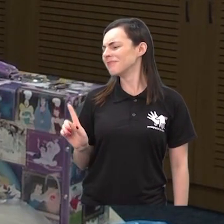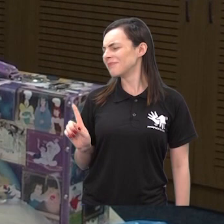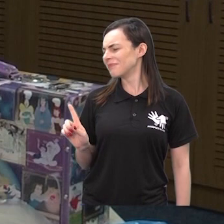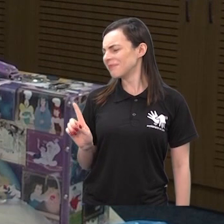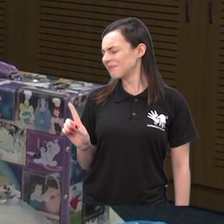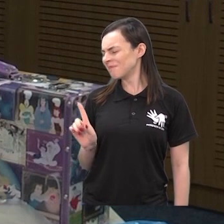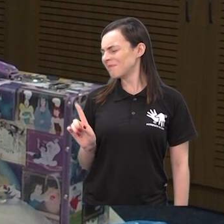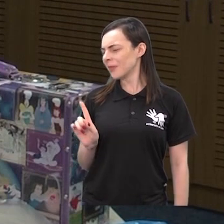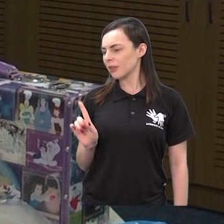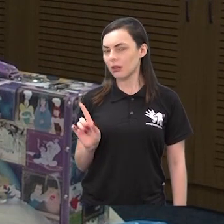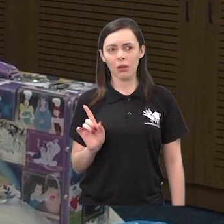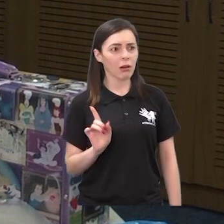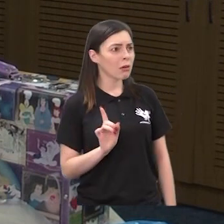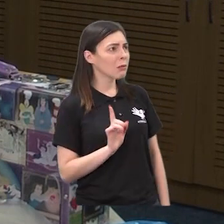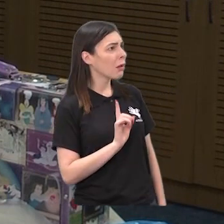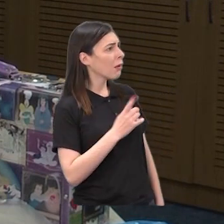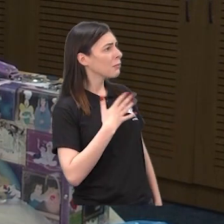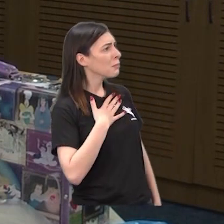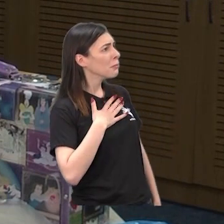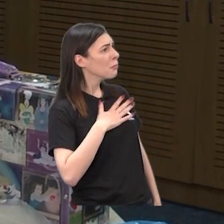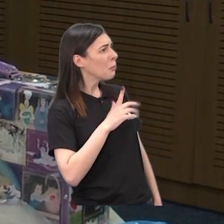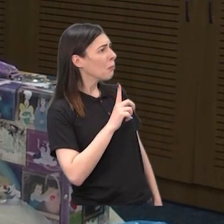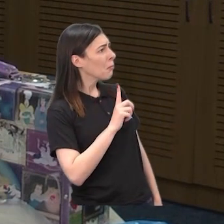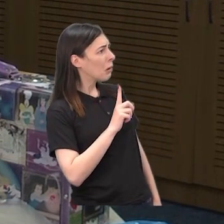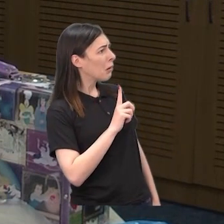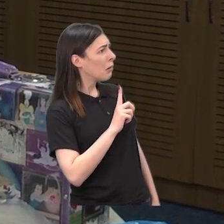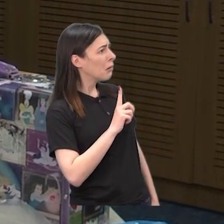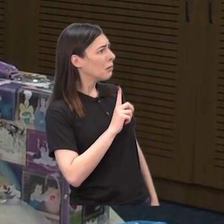Não! Não!